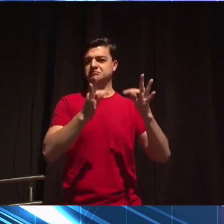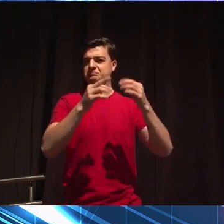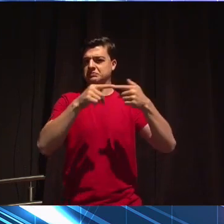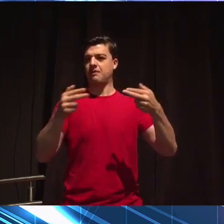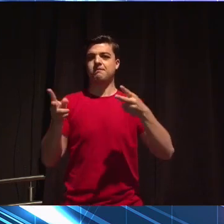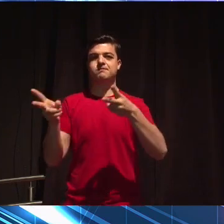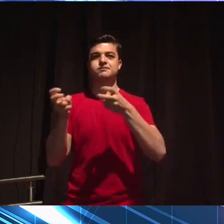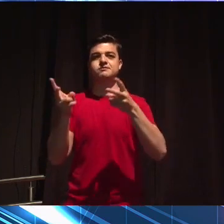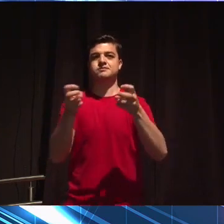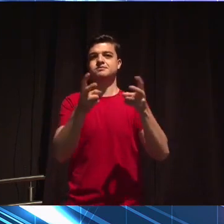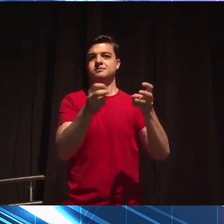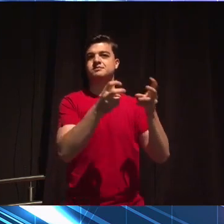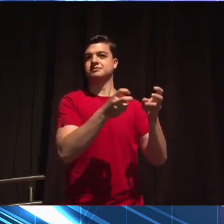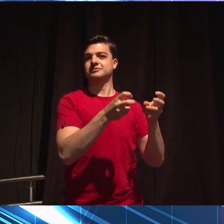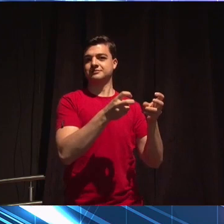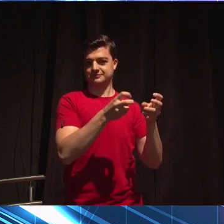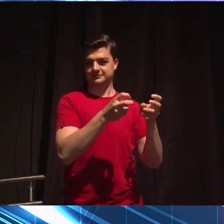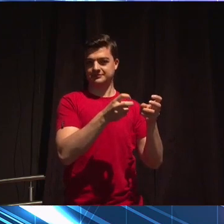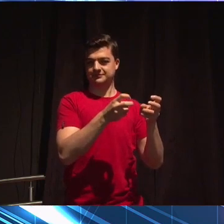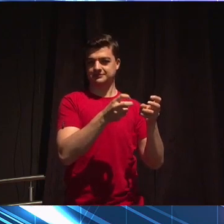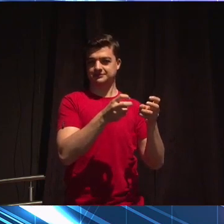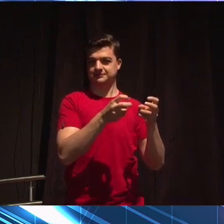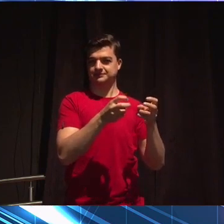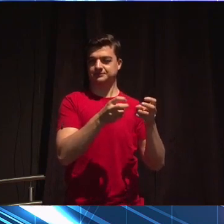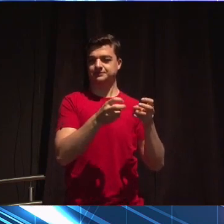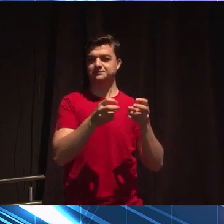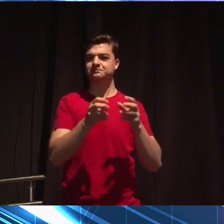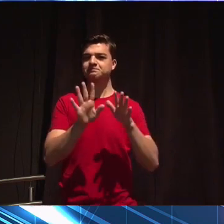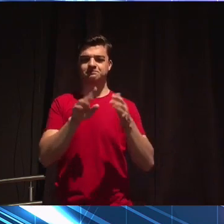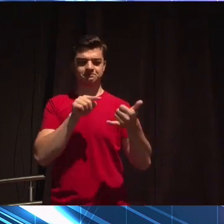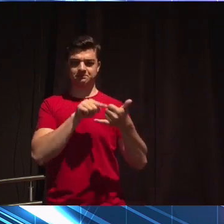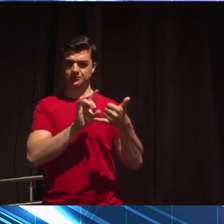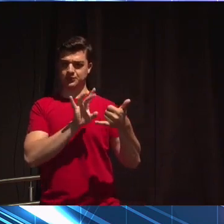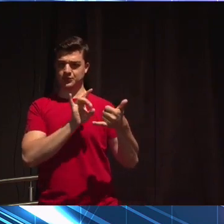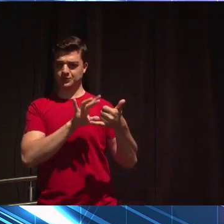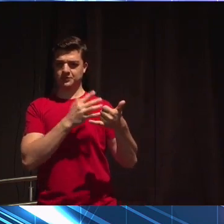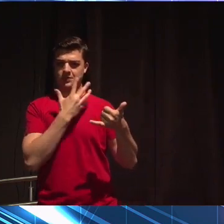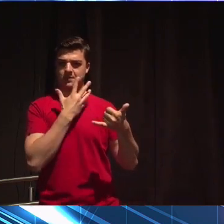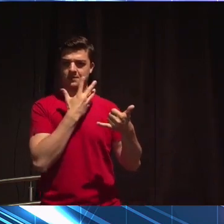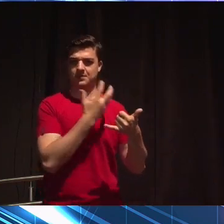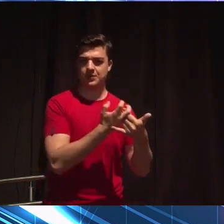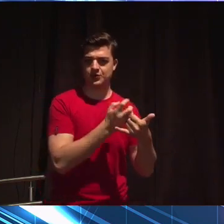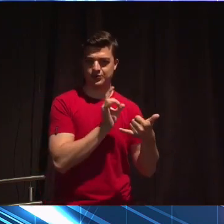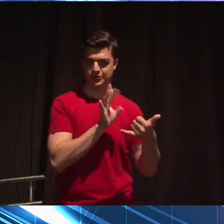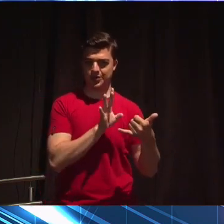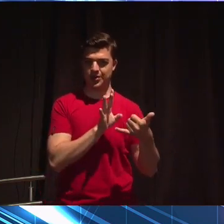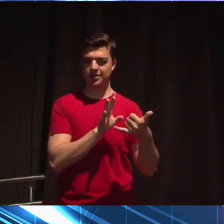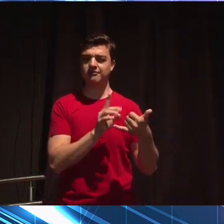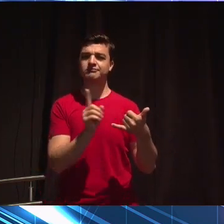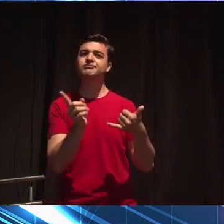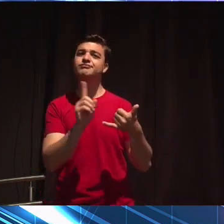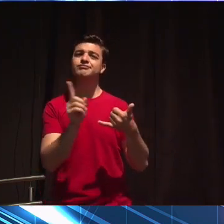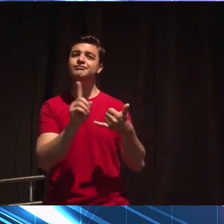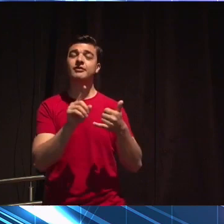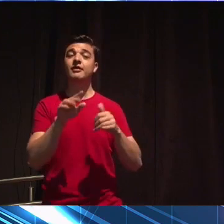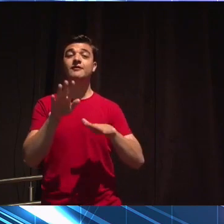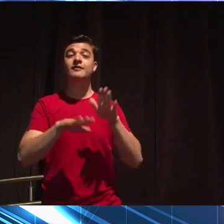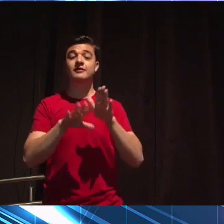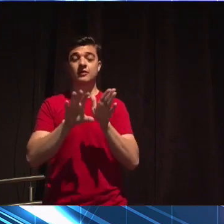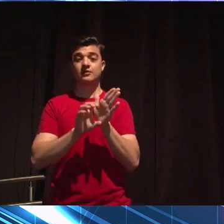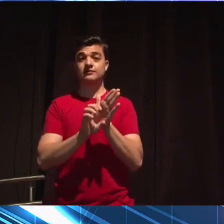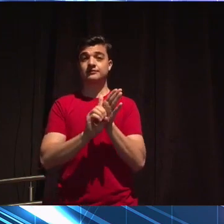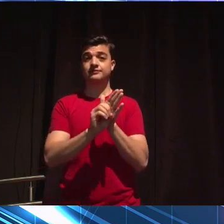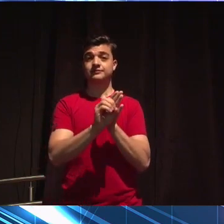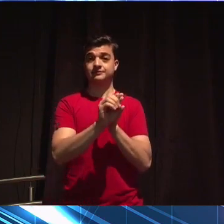estão te ouvindo. O que acaba acontecendo é que, por exemplo, quando você usa um serviço do Google e você tem uma atualização da tua caixa de entrada, essa atualização da caixa de